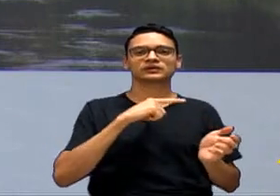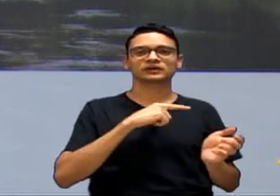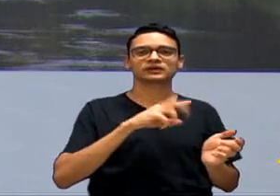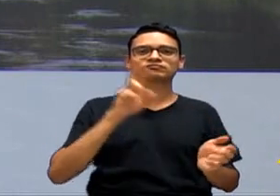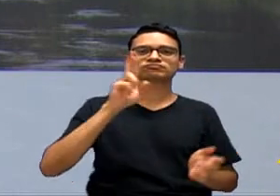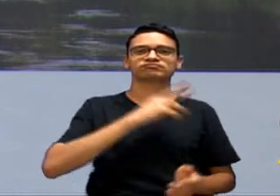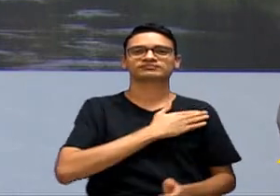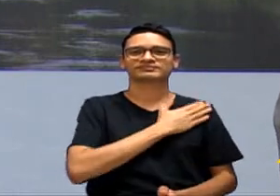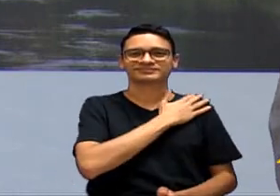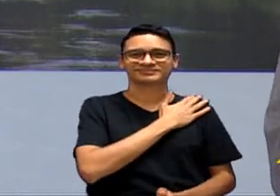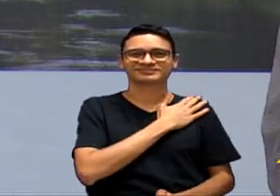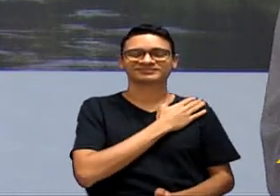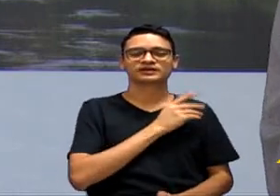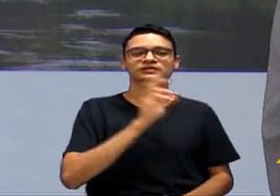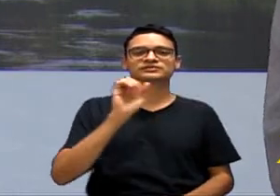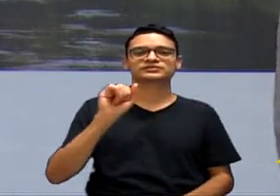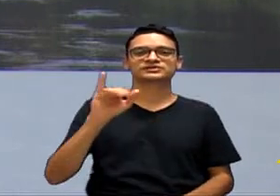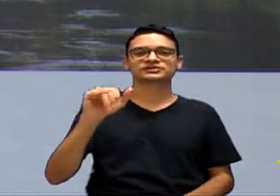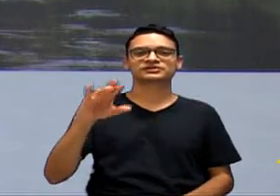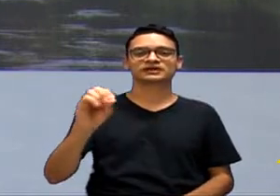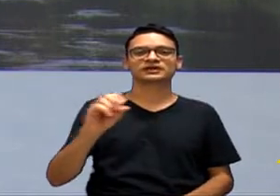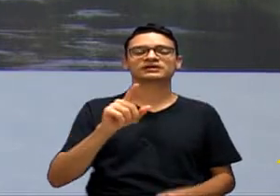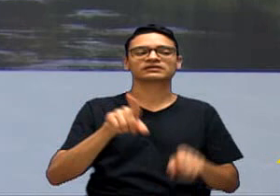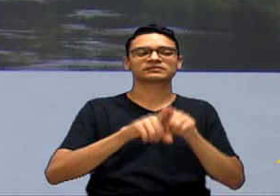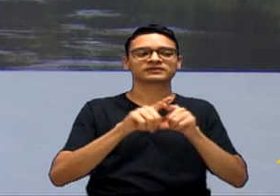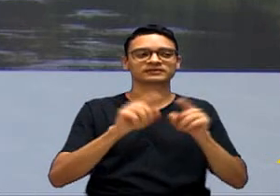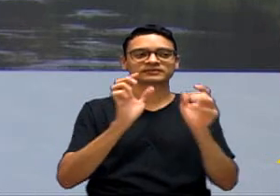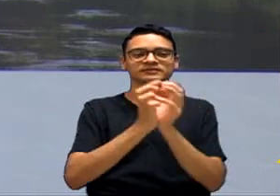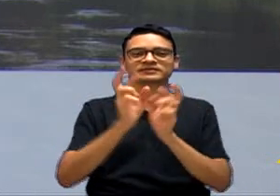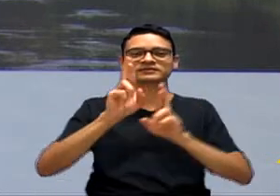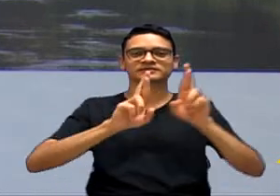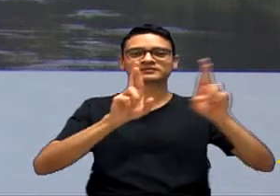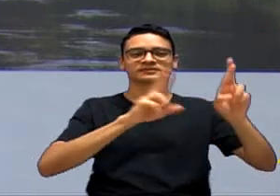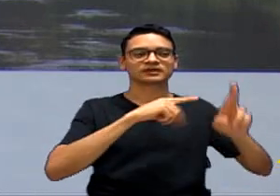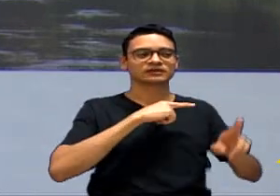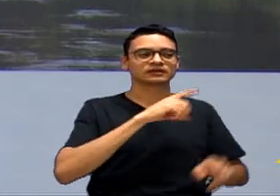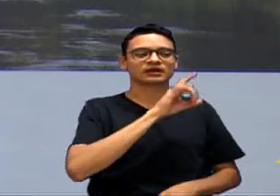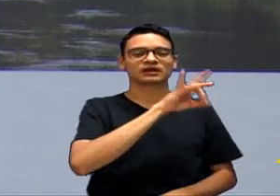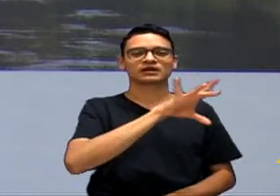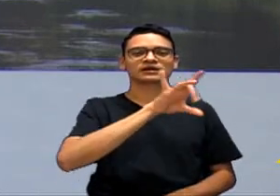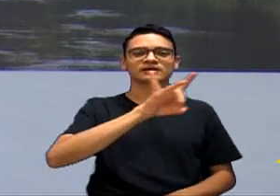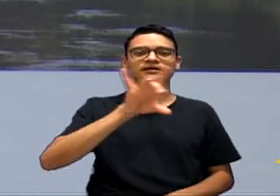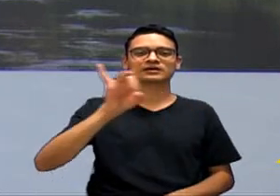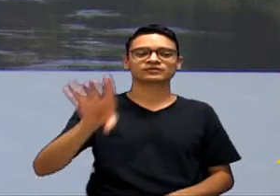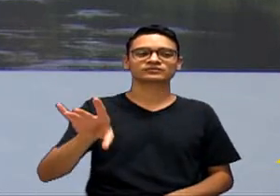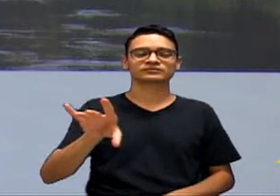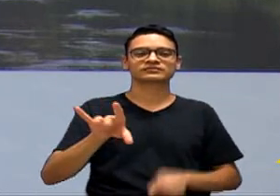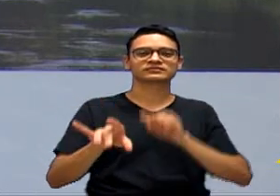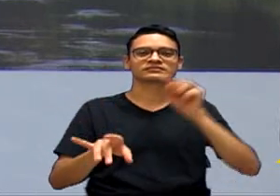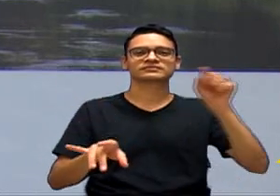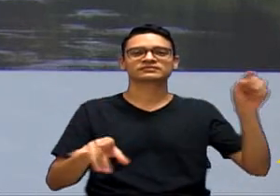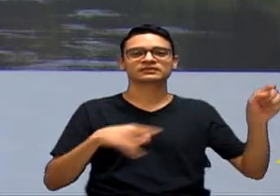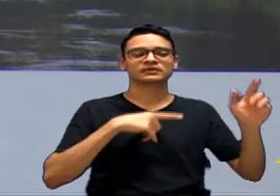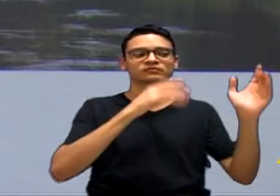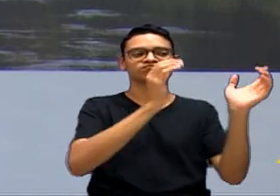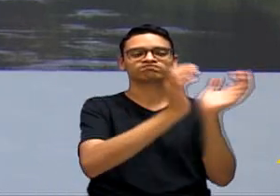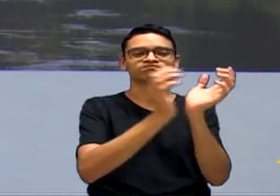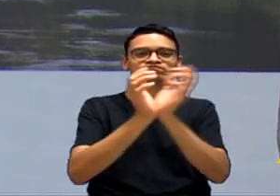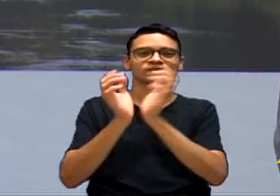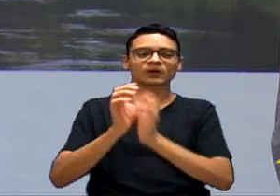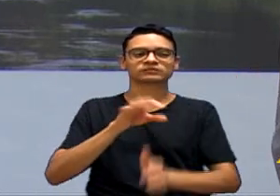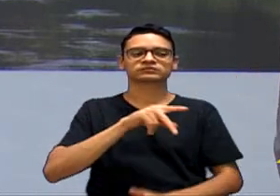x-men depois o comando de cada é o Comandante de cada Batalhão